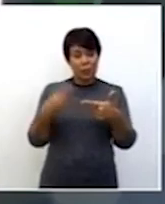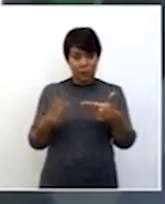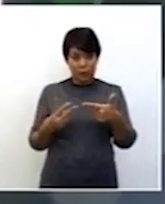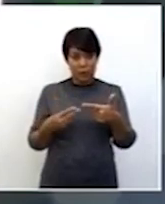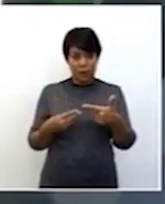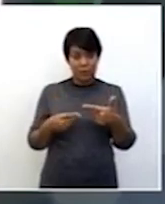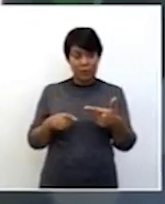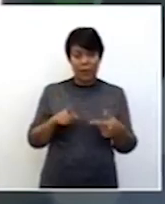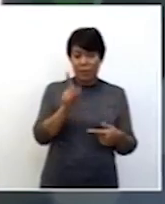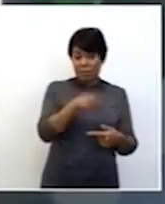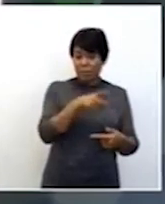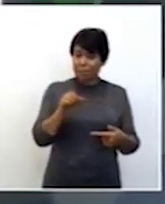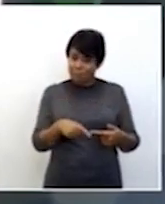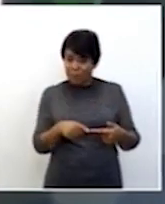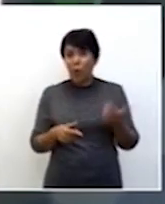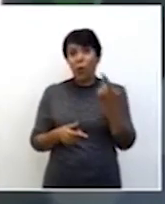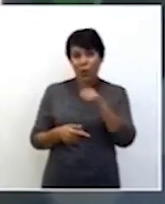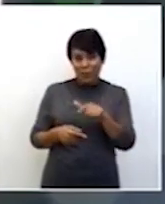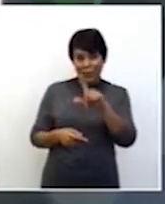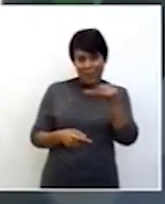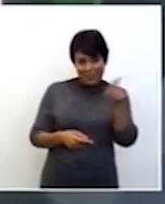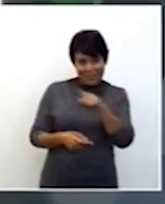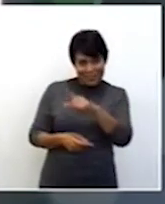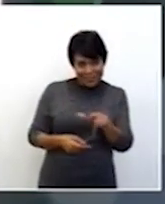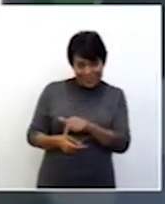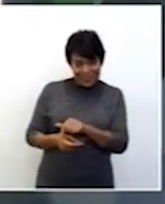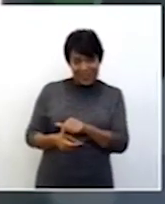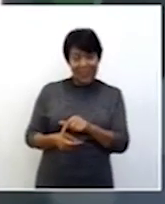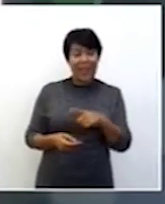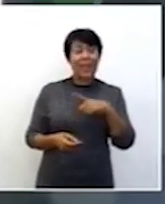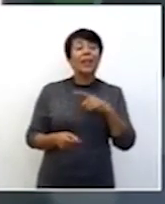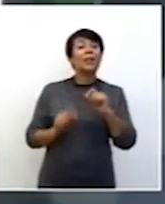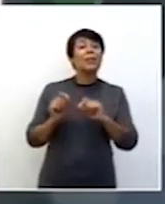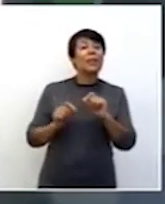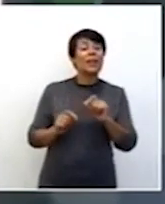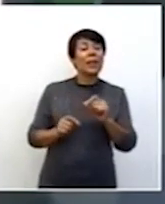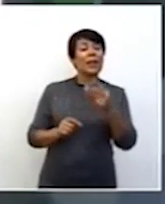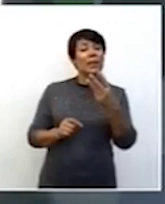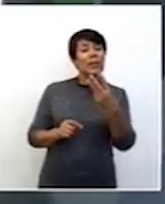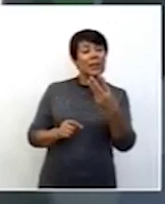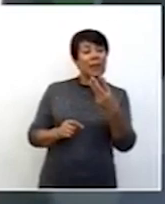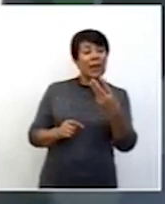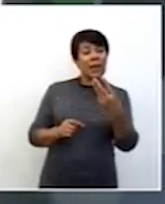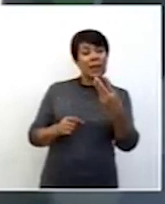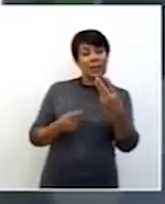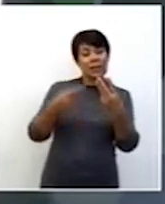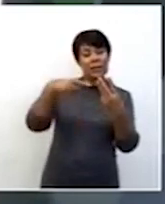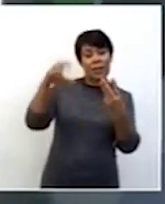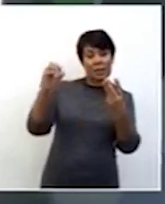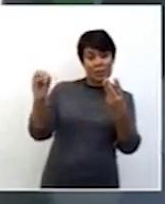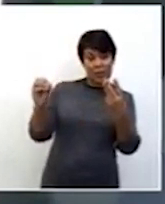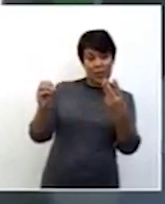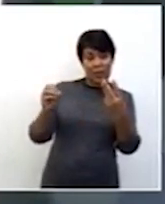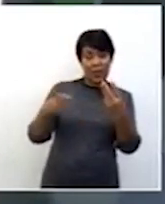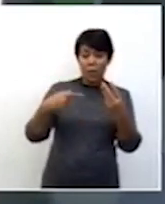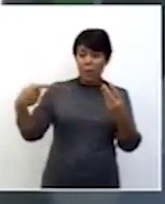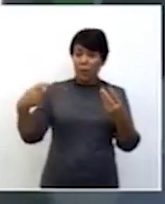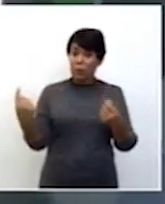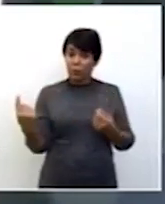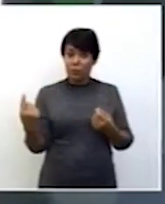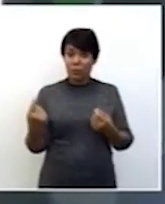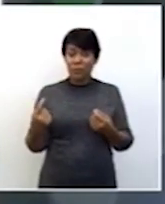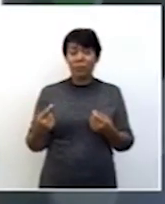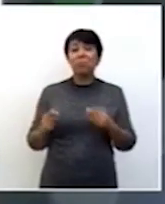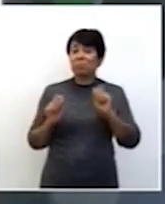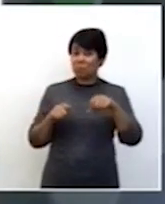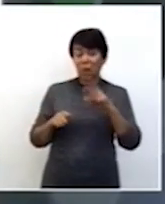cancelo. Quando eu cancelo, olha o que sobra. 3 elevado a 100 menos 1. Olha que legal, essa pode